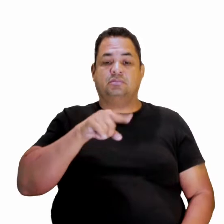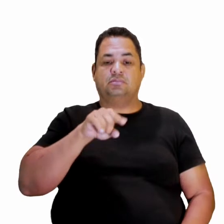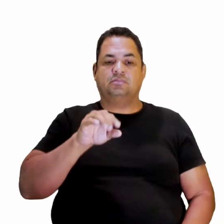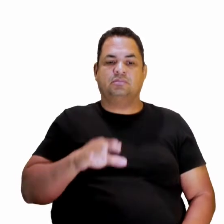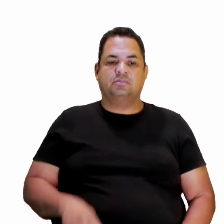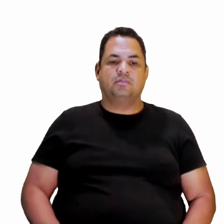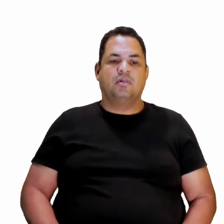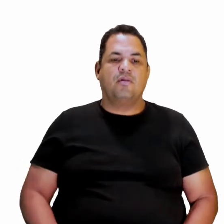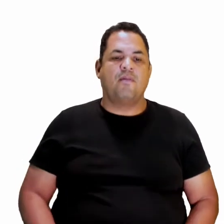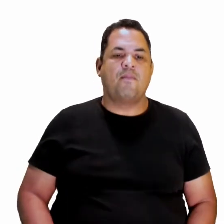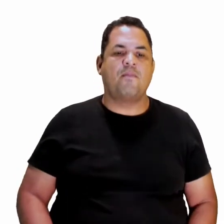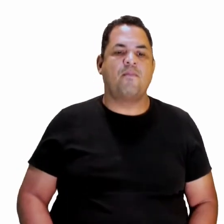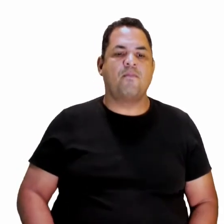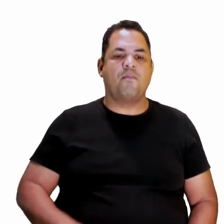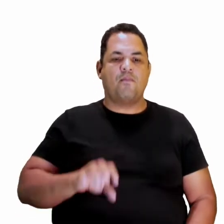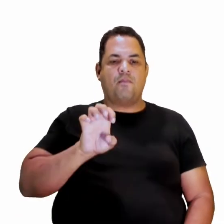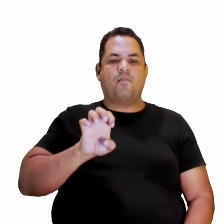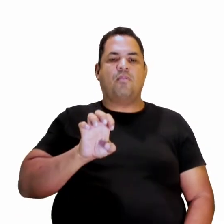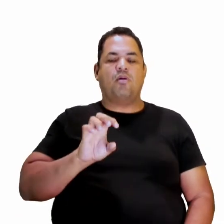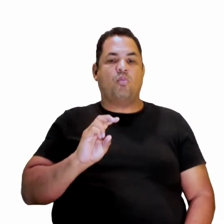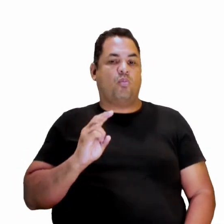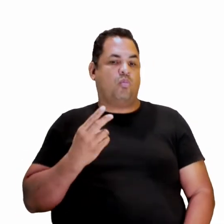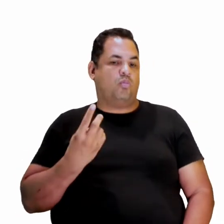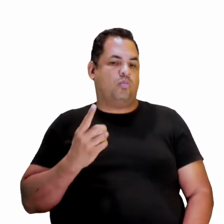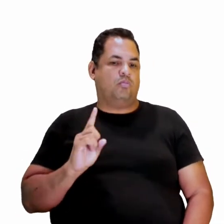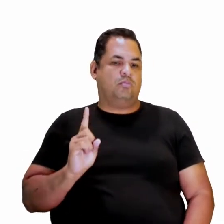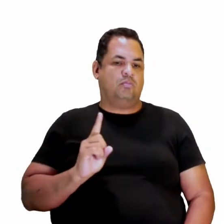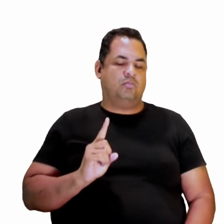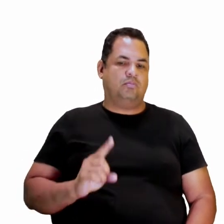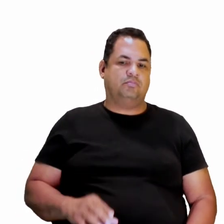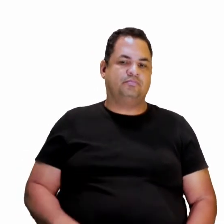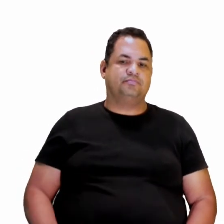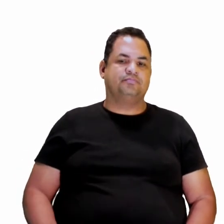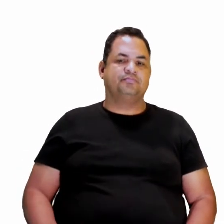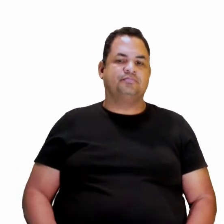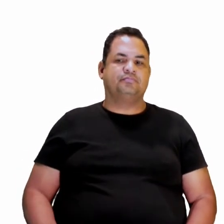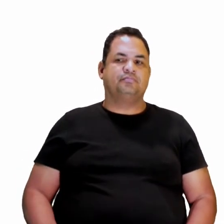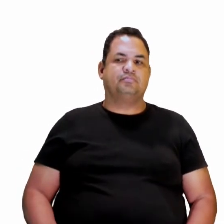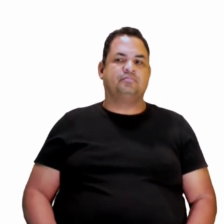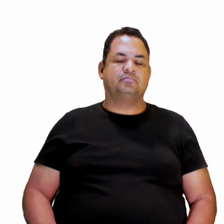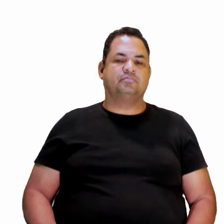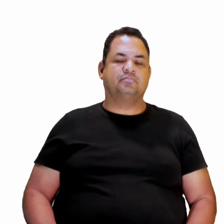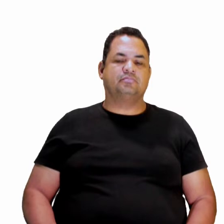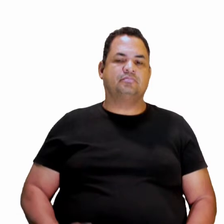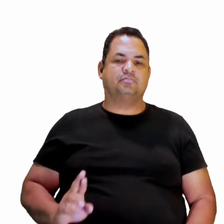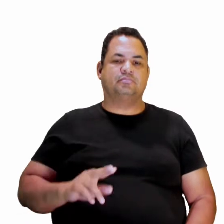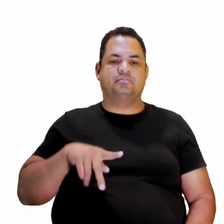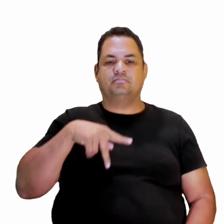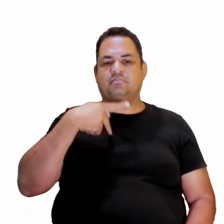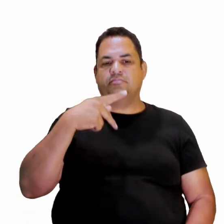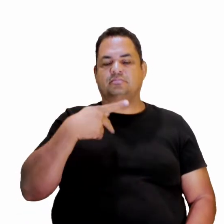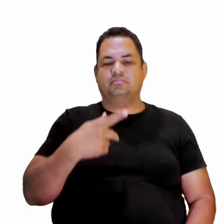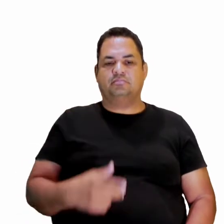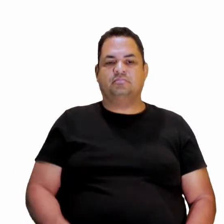eu marcaria o é ou não é? Quem disse aí que